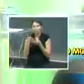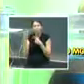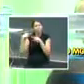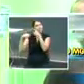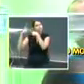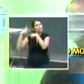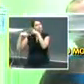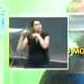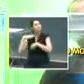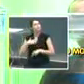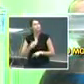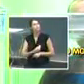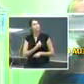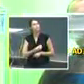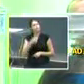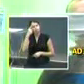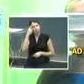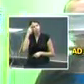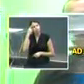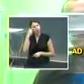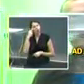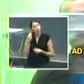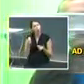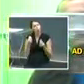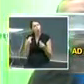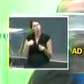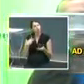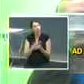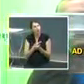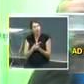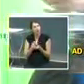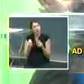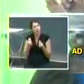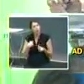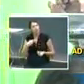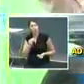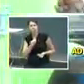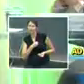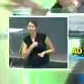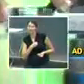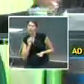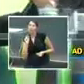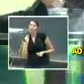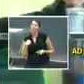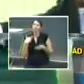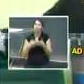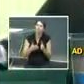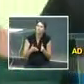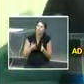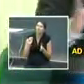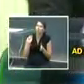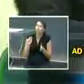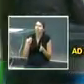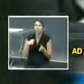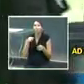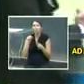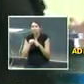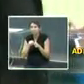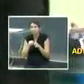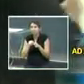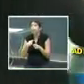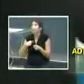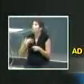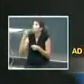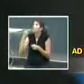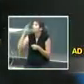vida do lado do avesso. E nós começamos a dizer: onde é que foi que eu errei? Onde é que foi que eu pequei? Onde foi que eu caí? Onde foi que aconteceu? E alguém um dia chegou para Jesus e disse: